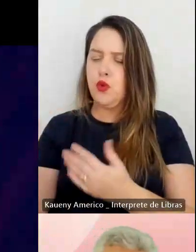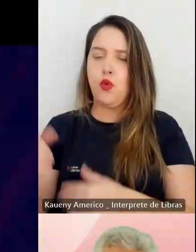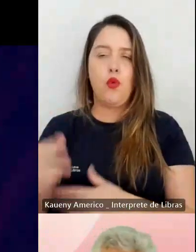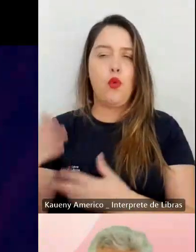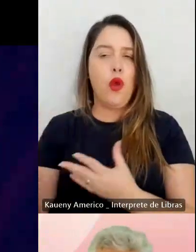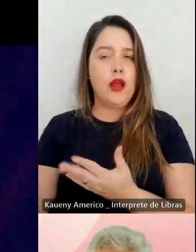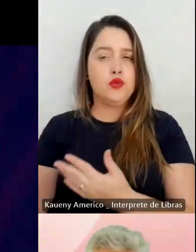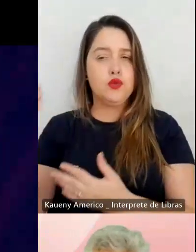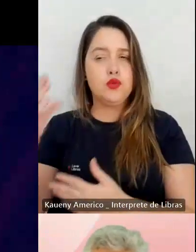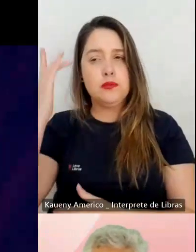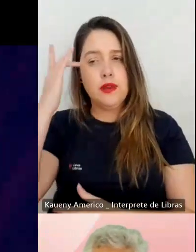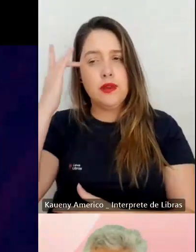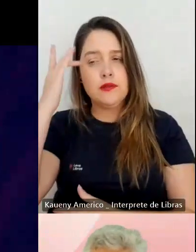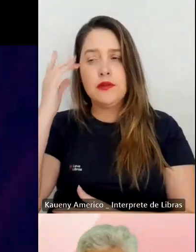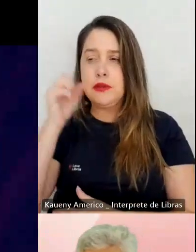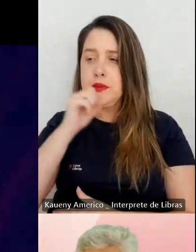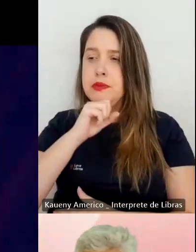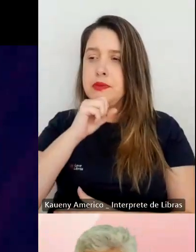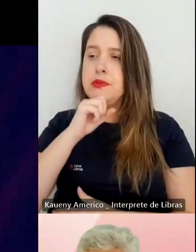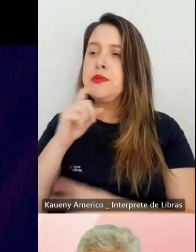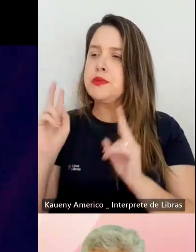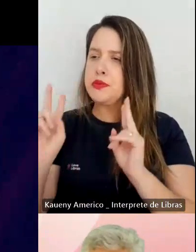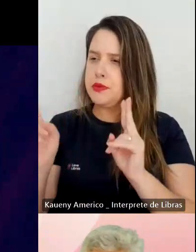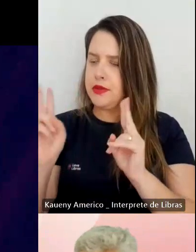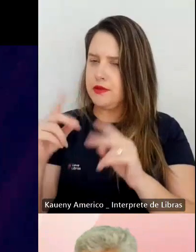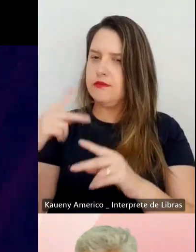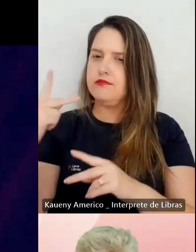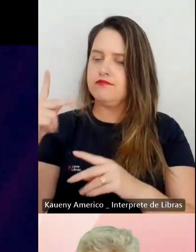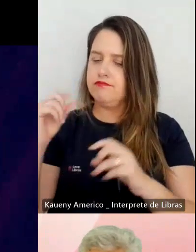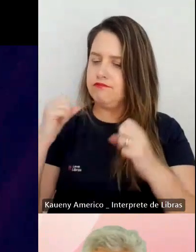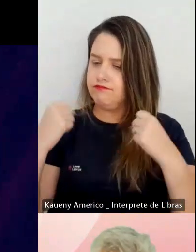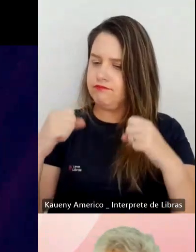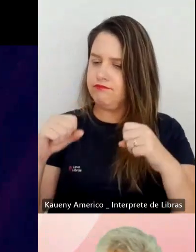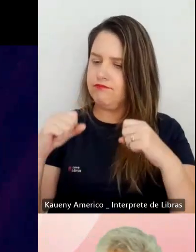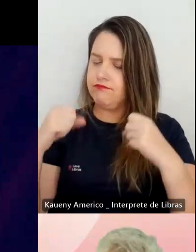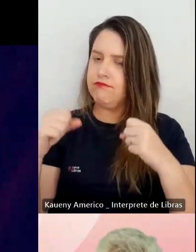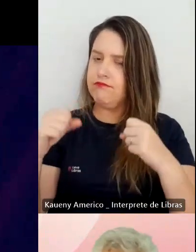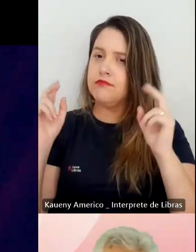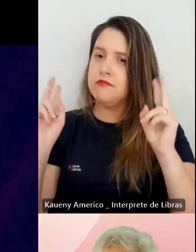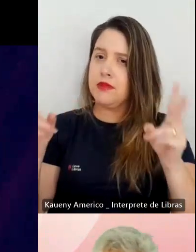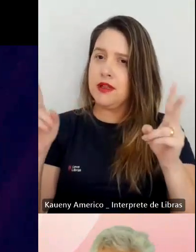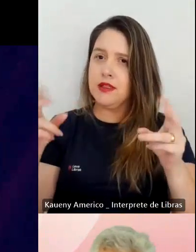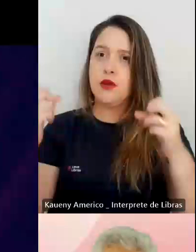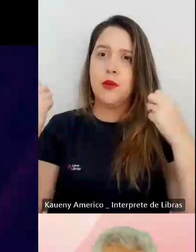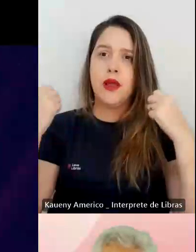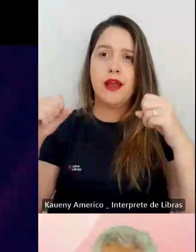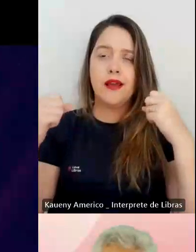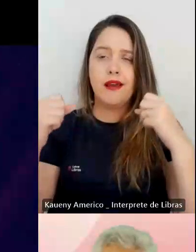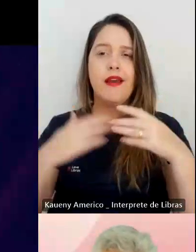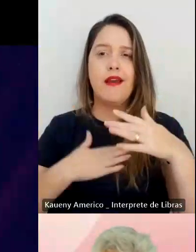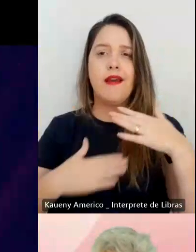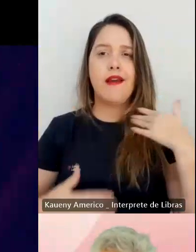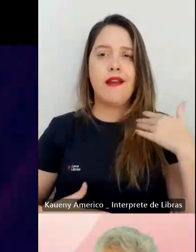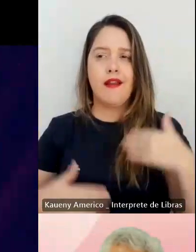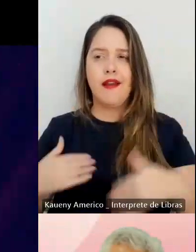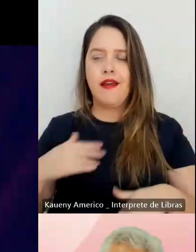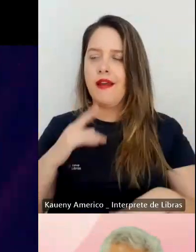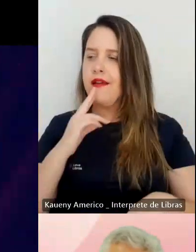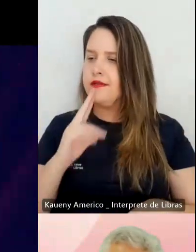ele consegue manter a sua atividade e mantendo a atividade, o corpo vai responder de uma forma